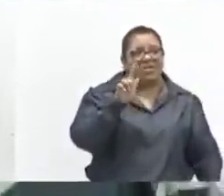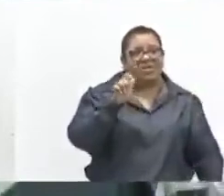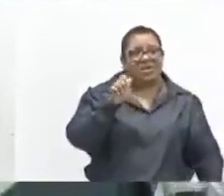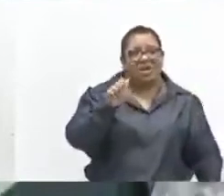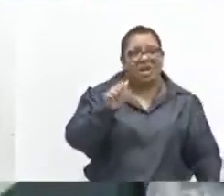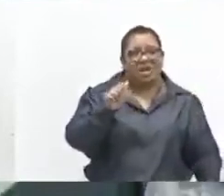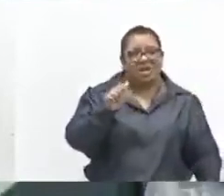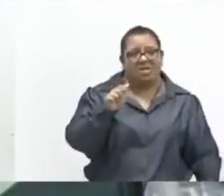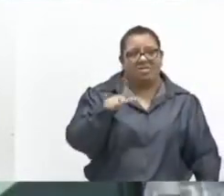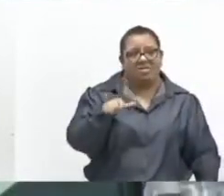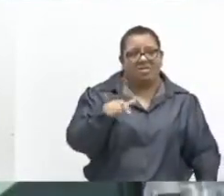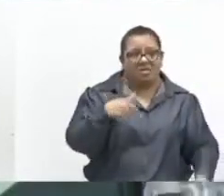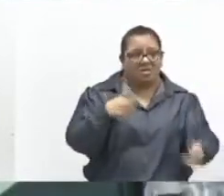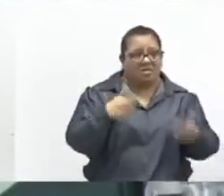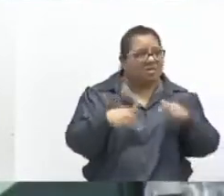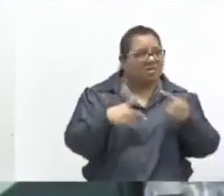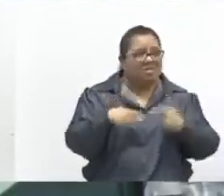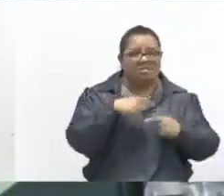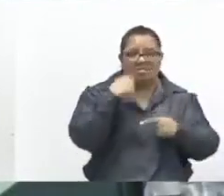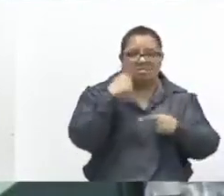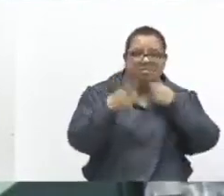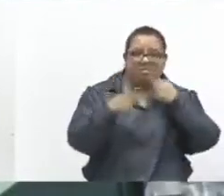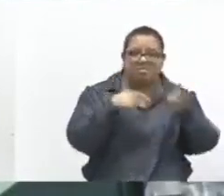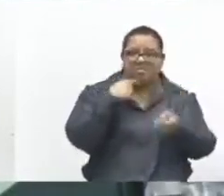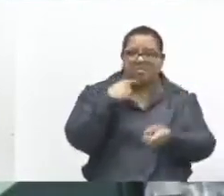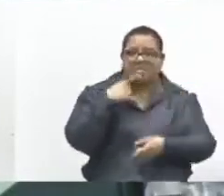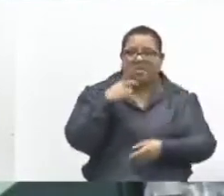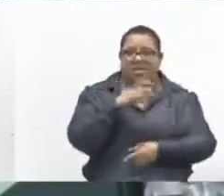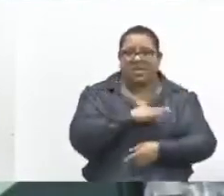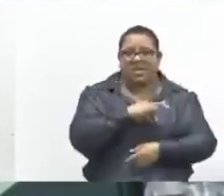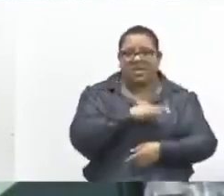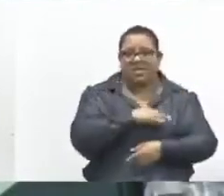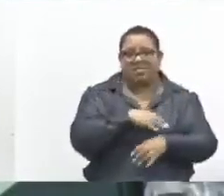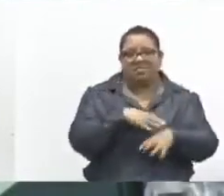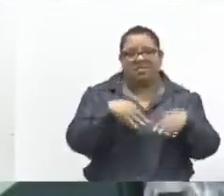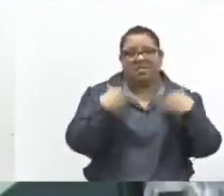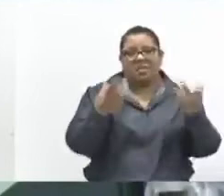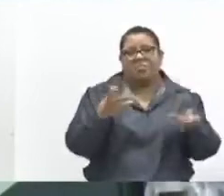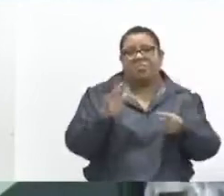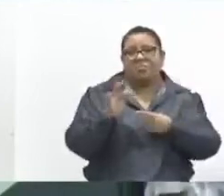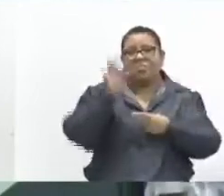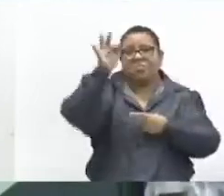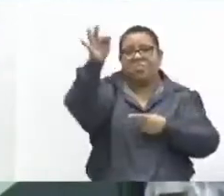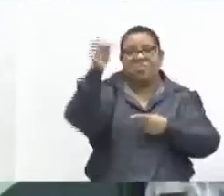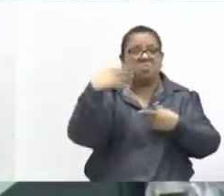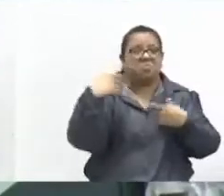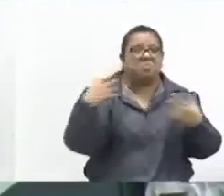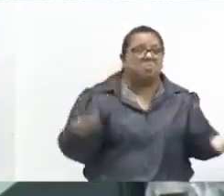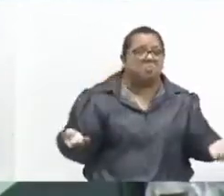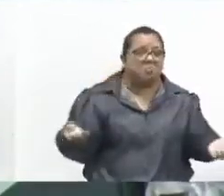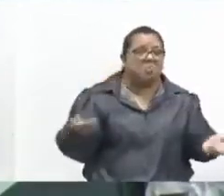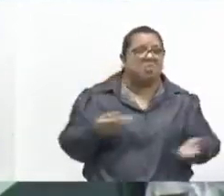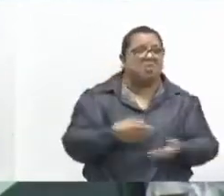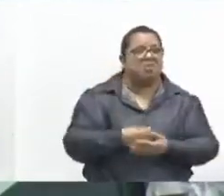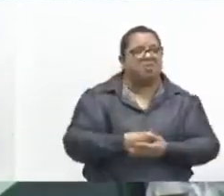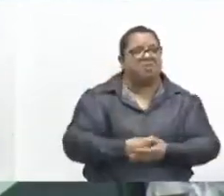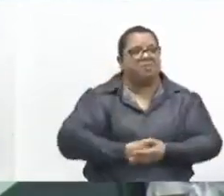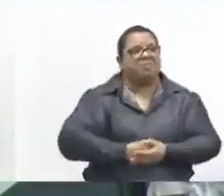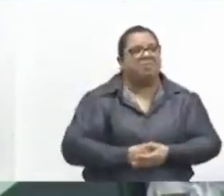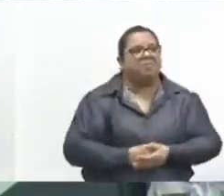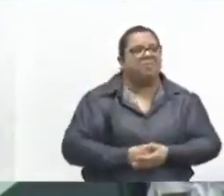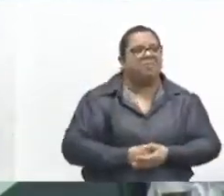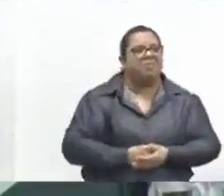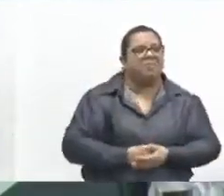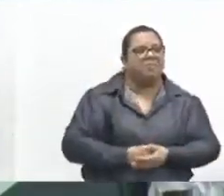garantido nem aos próprios servidores que estão agora, quiçá a uma recomposição aos estudantes, né? Dos requisitos para concessão também,